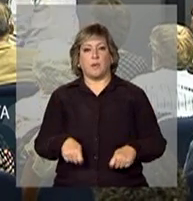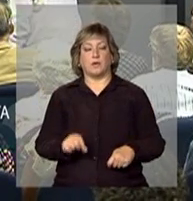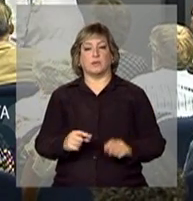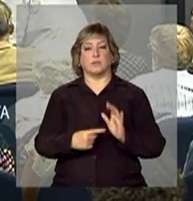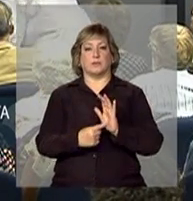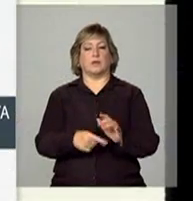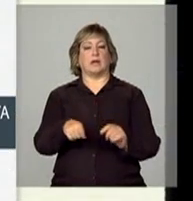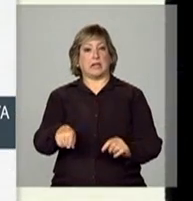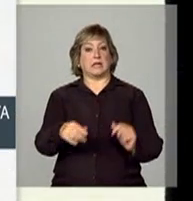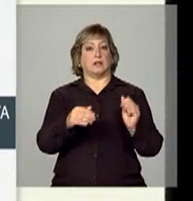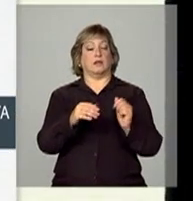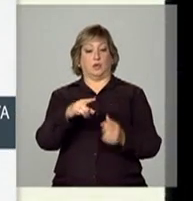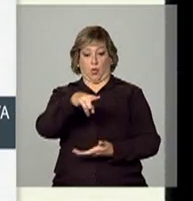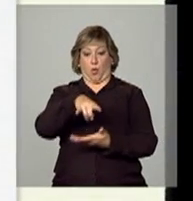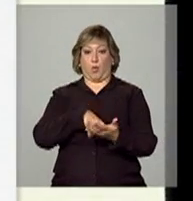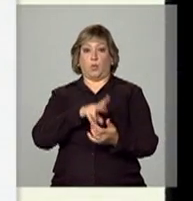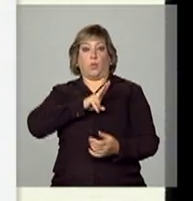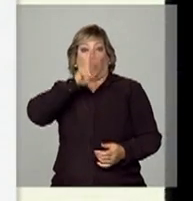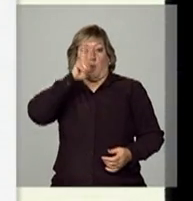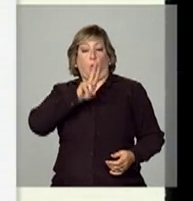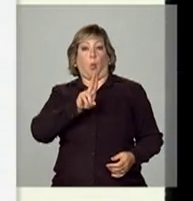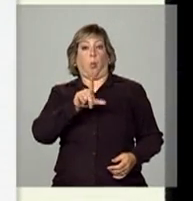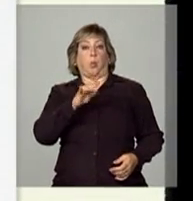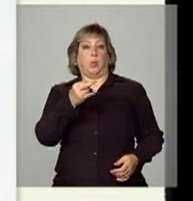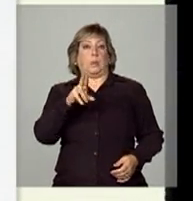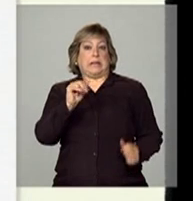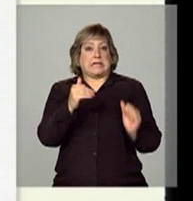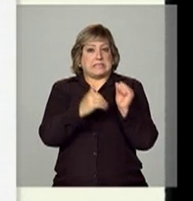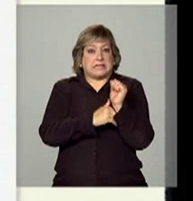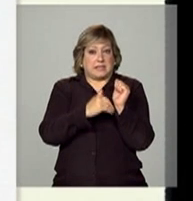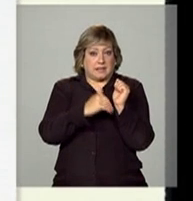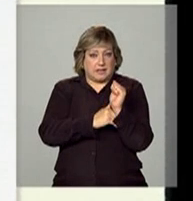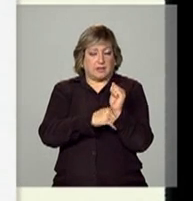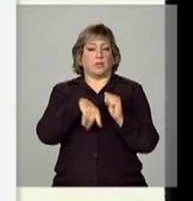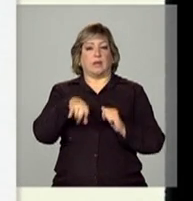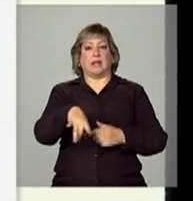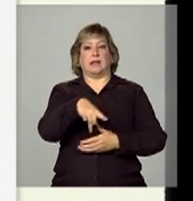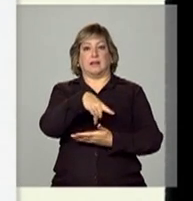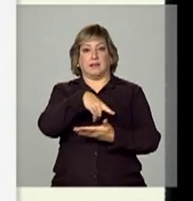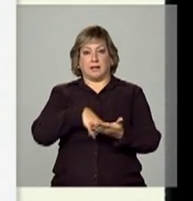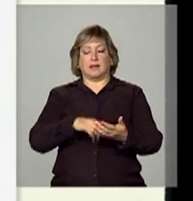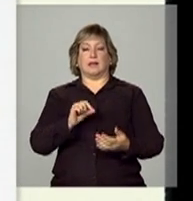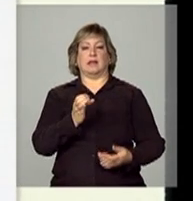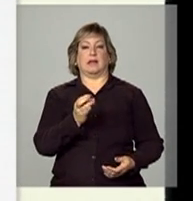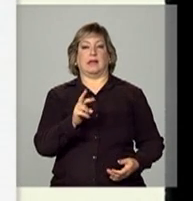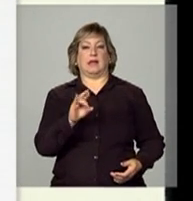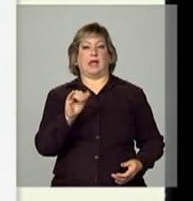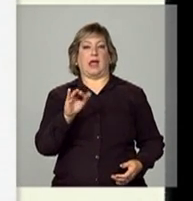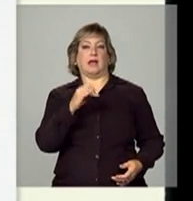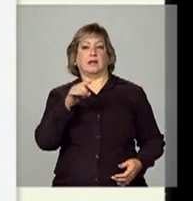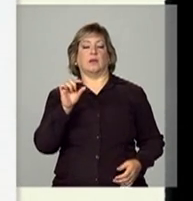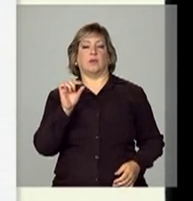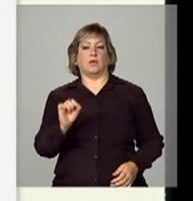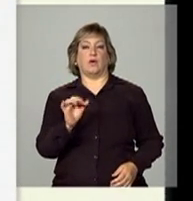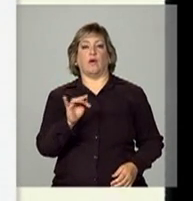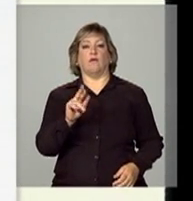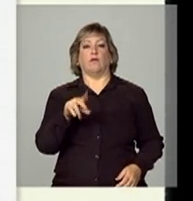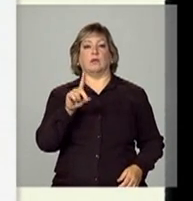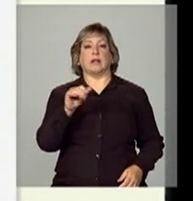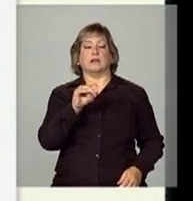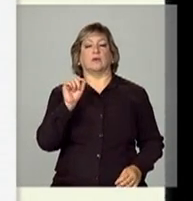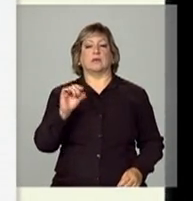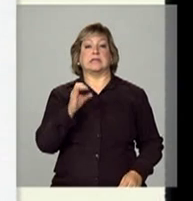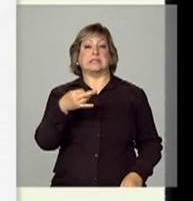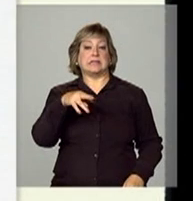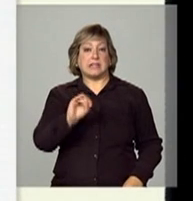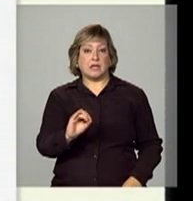documento ultrasecreto, é o documento de criação, de fundação do Centro